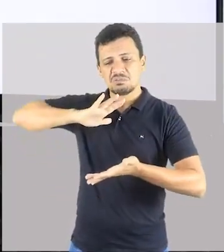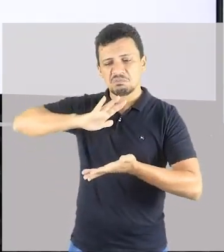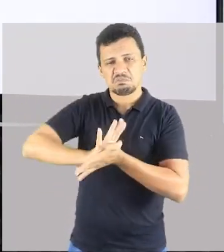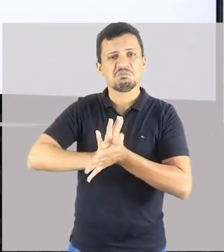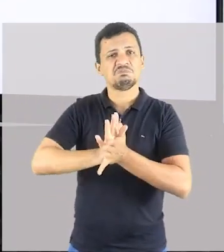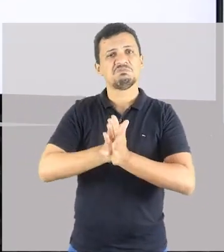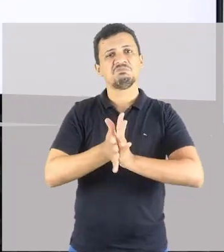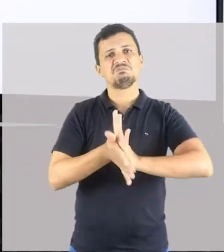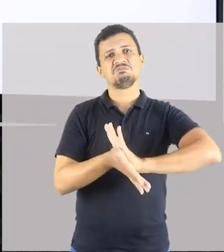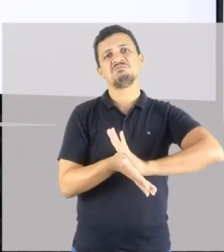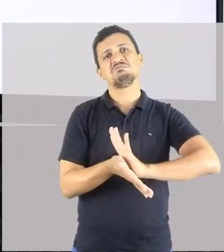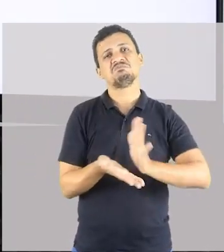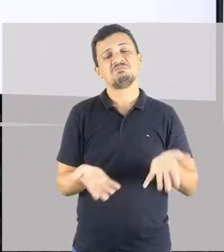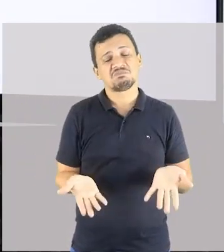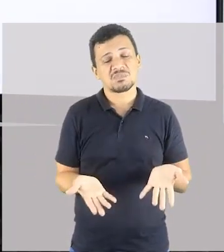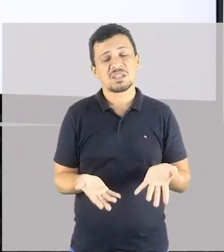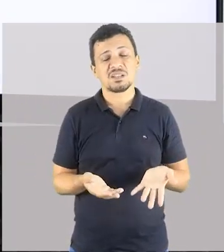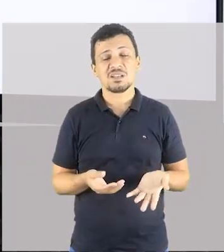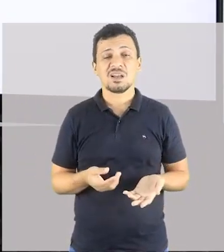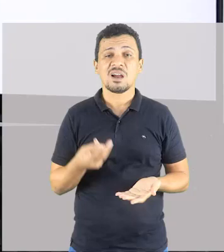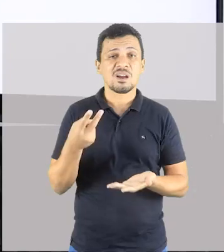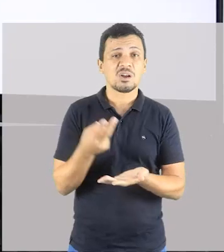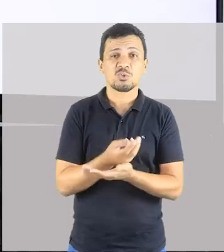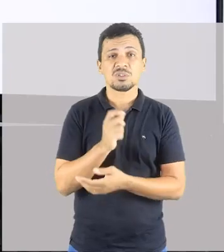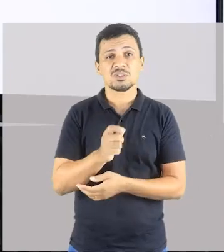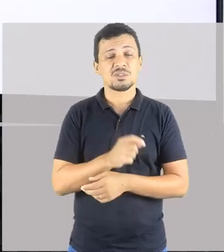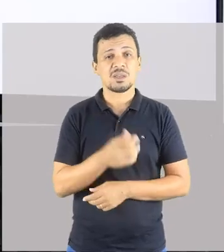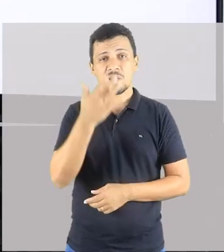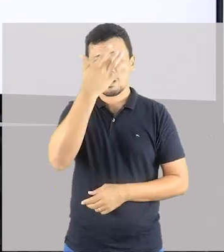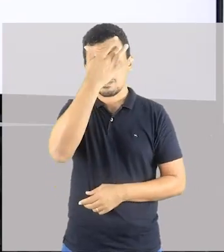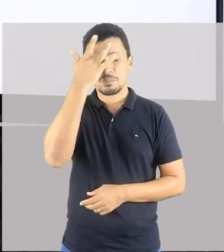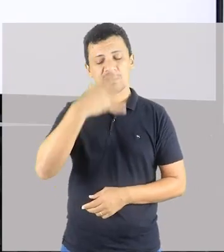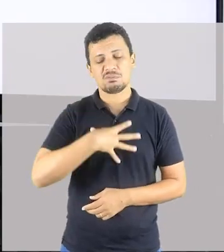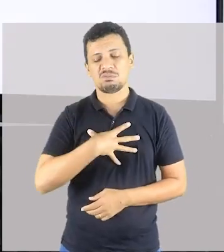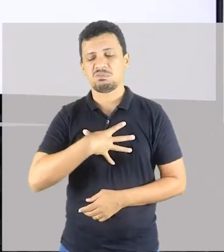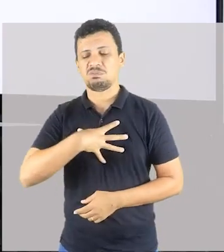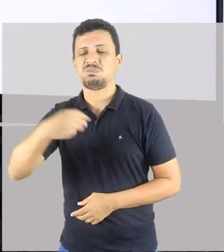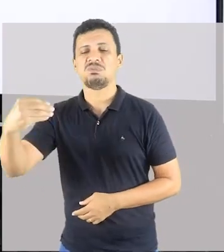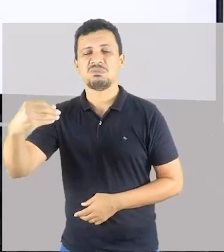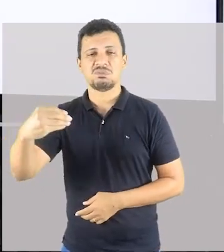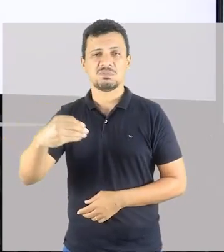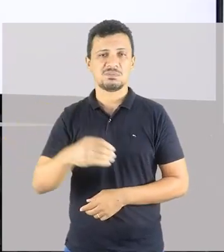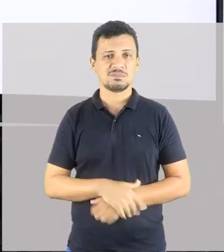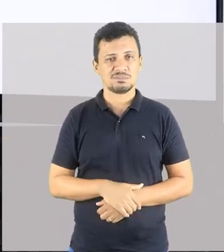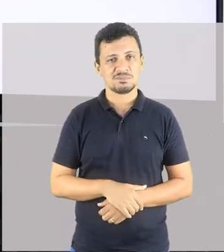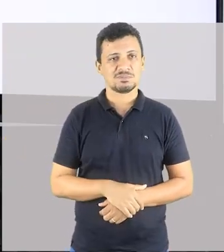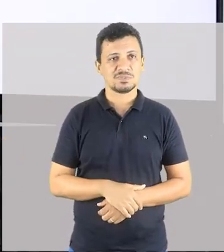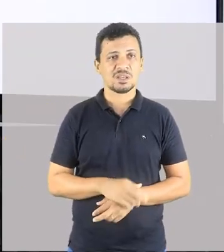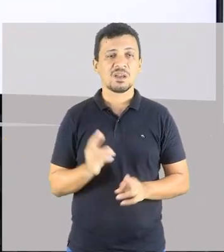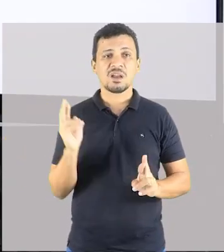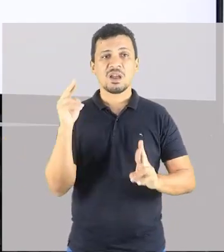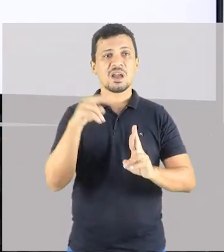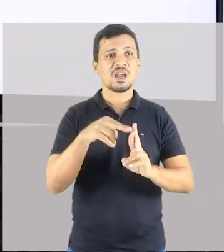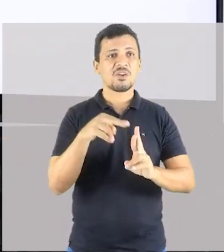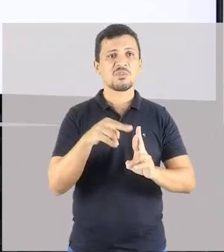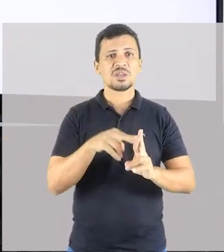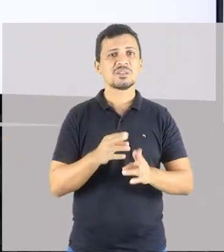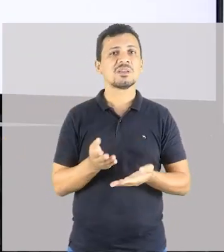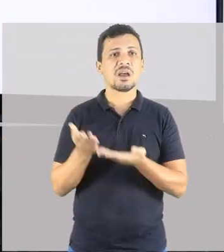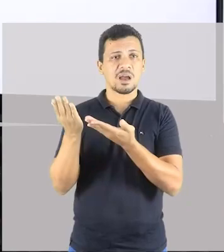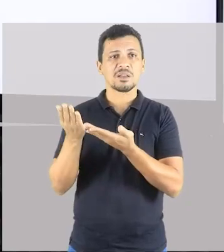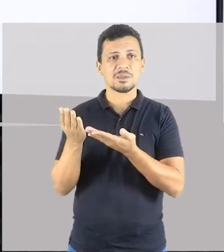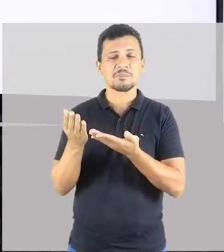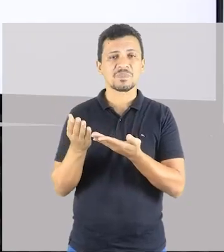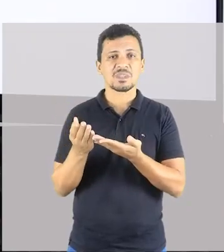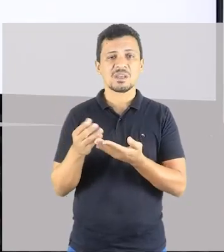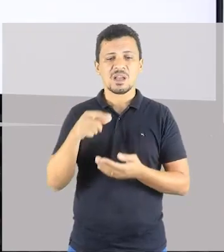discriminatória, certo? E que chega a uma situação de suicídio, João Gostoso, certo? Dentro da referência aqui de